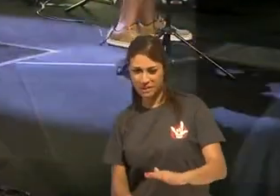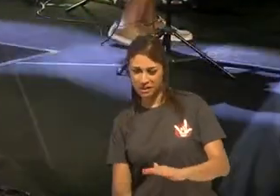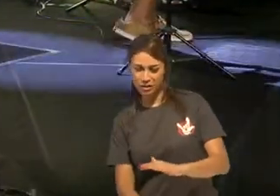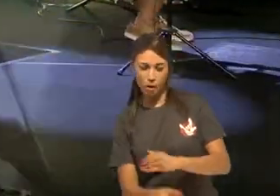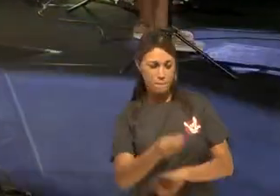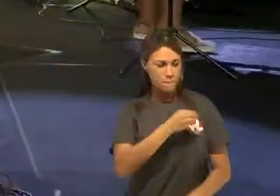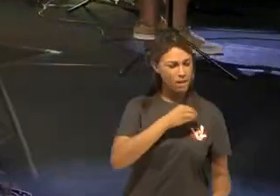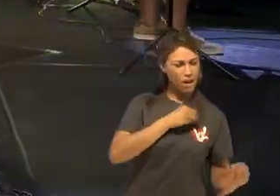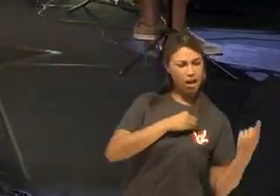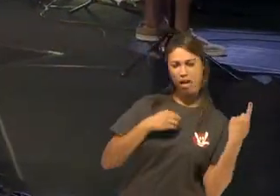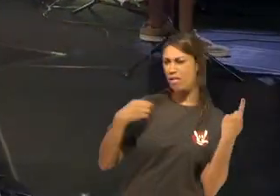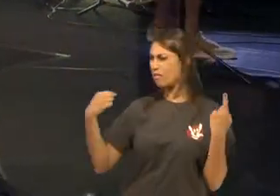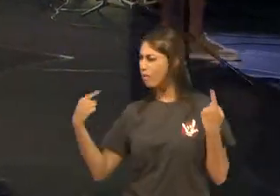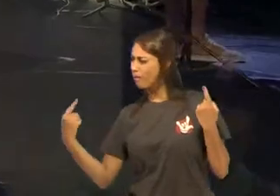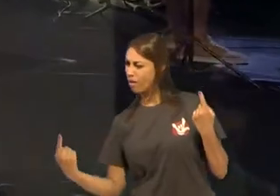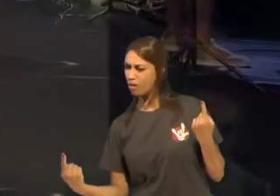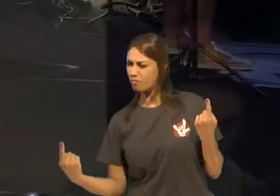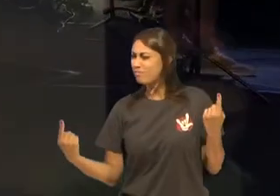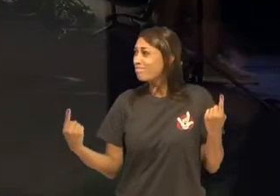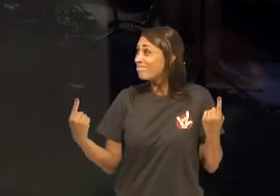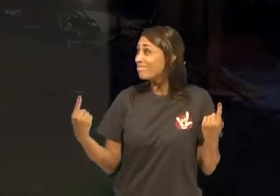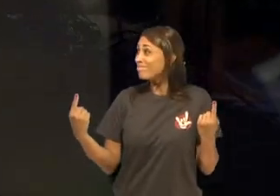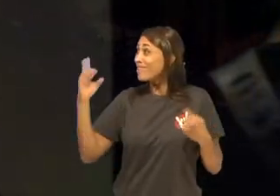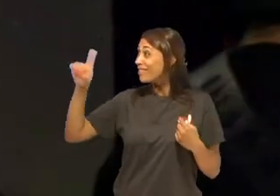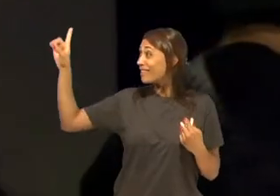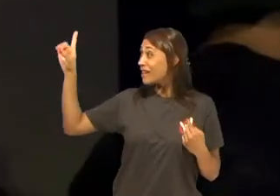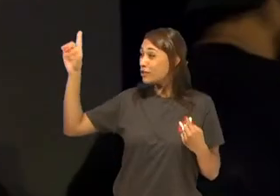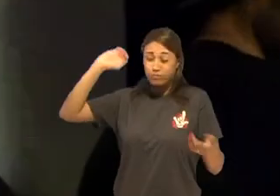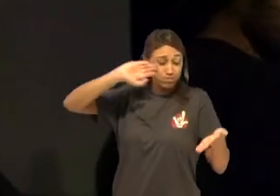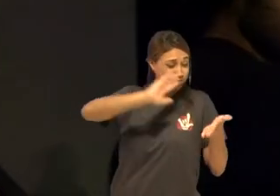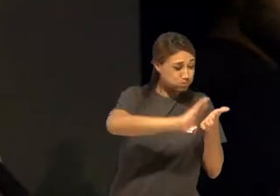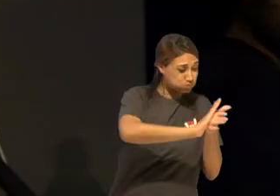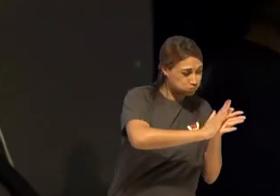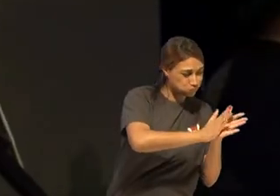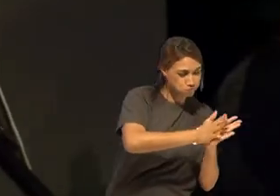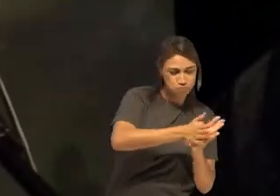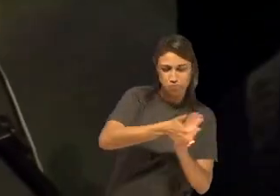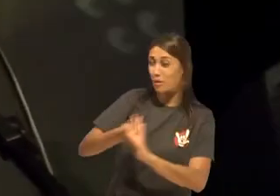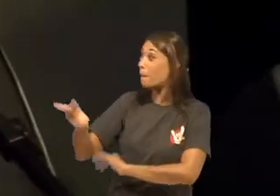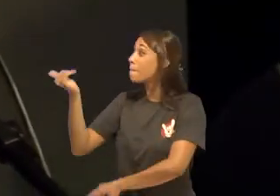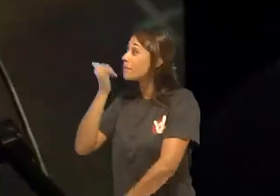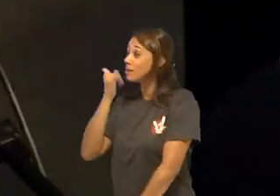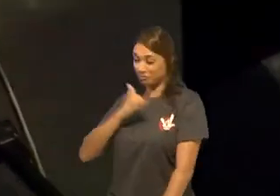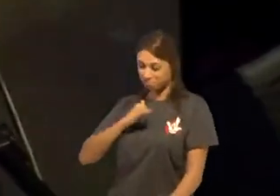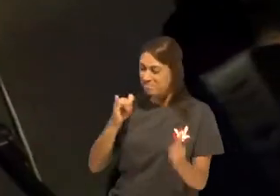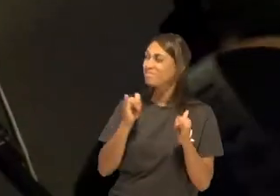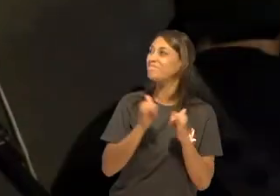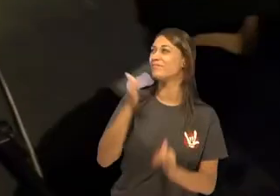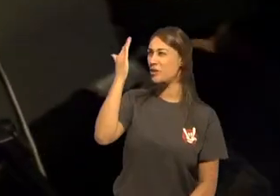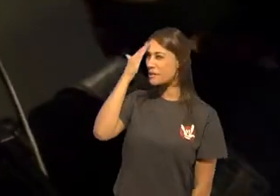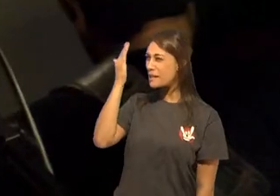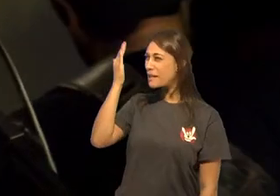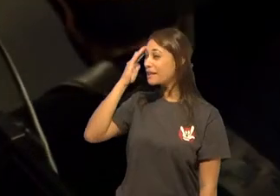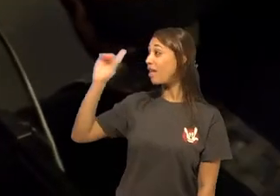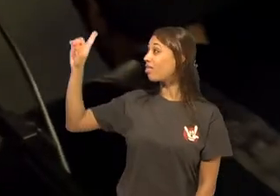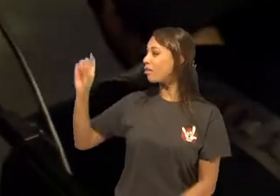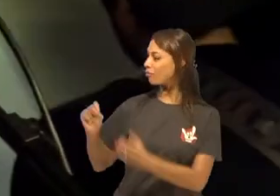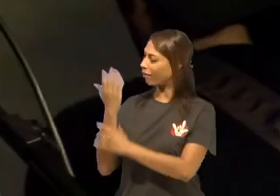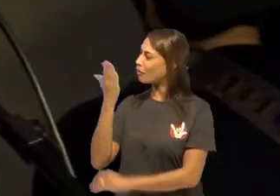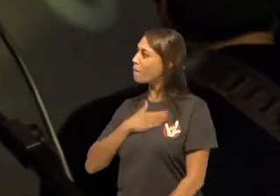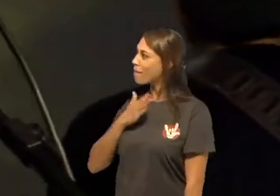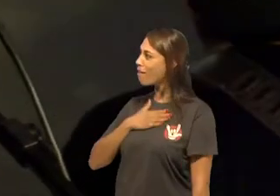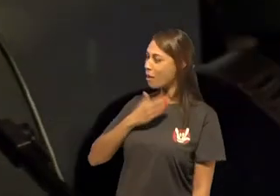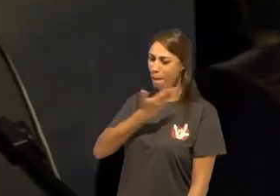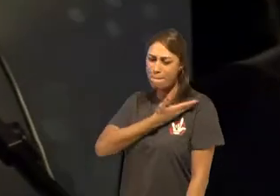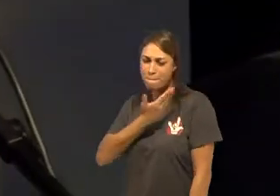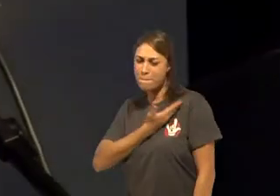entre mim, o meu pecado infinitamente perdoado. Sei que estou. Meu Criador é meu marido, meu pai, meu grande